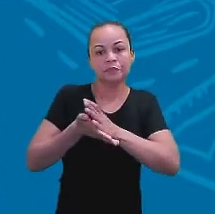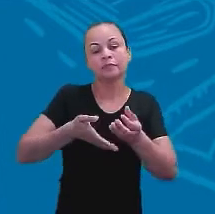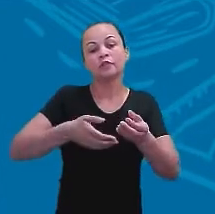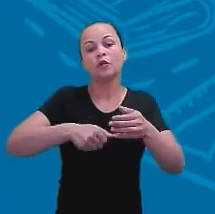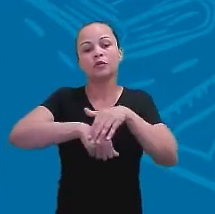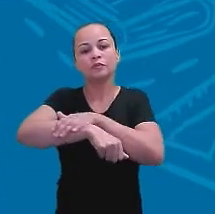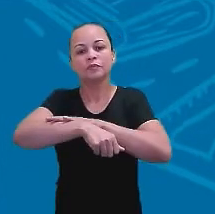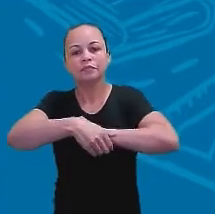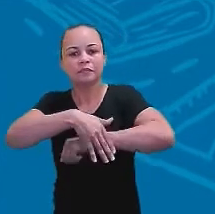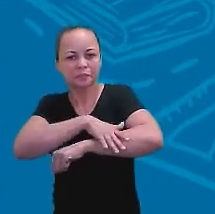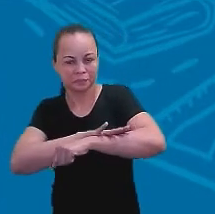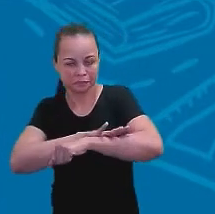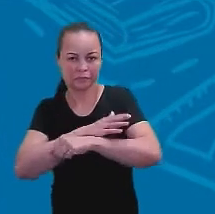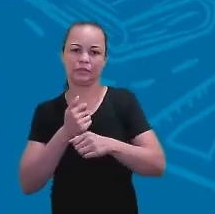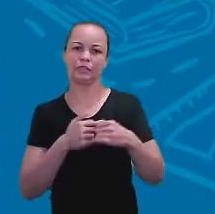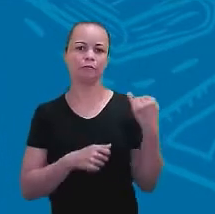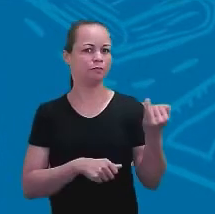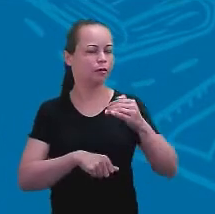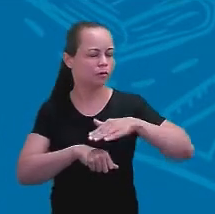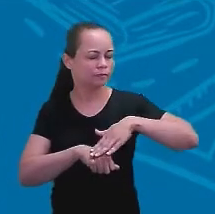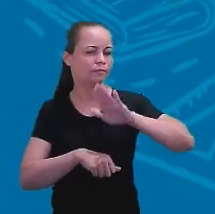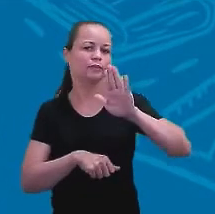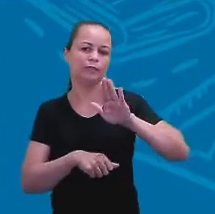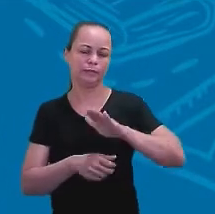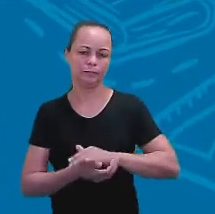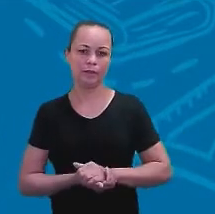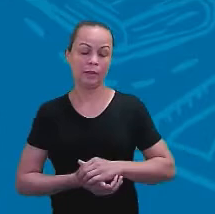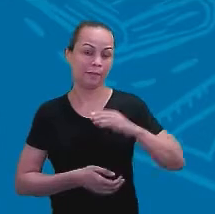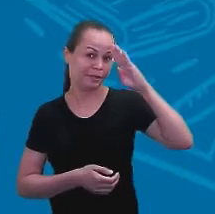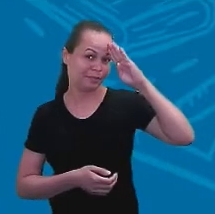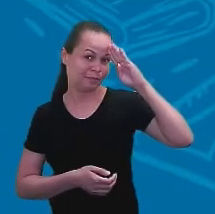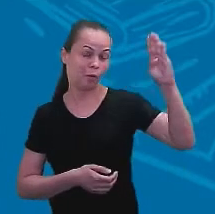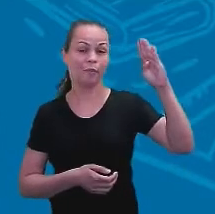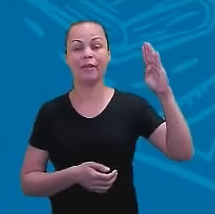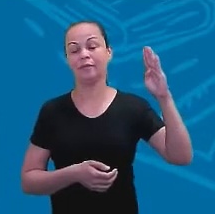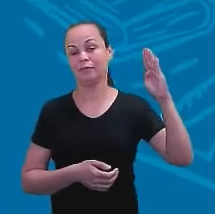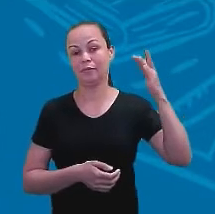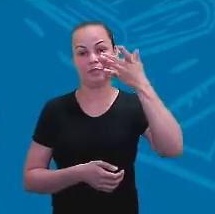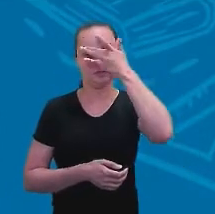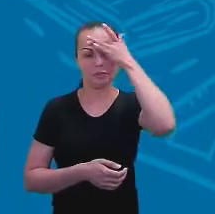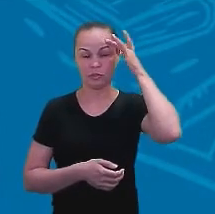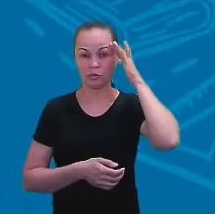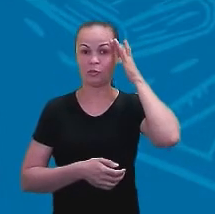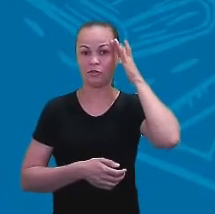é fundamental, tá certo? Principalmente para as pessoas que têm a pele mais